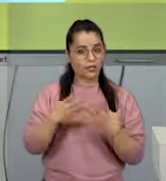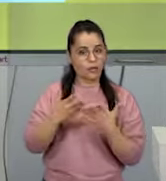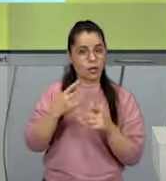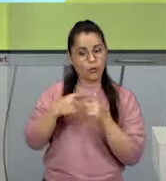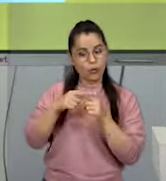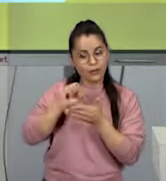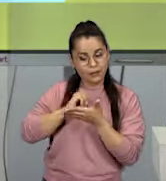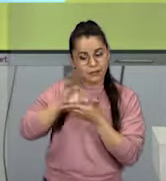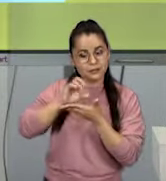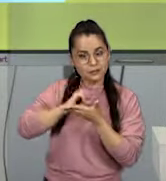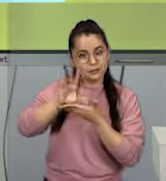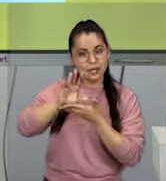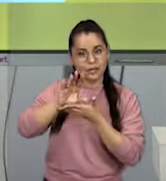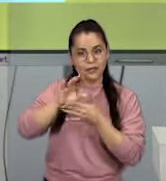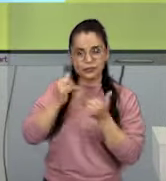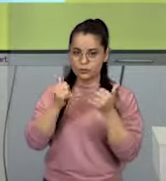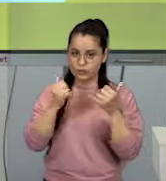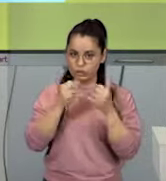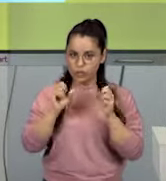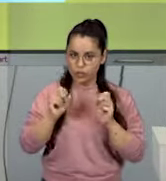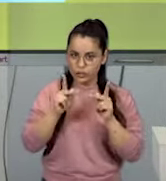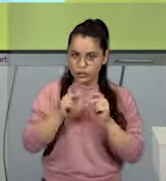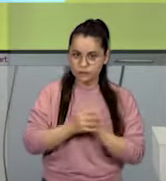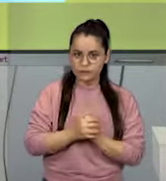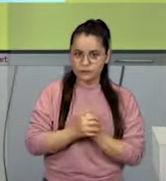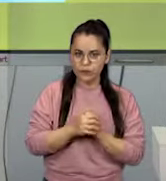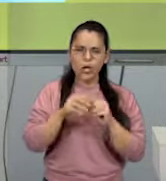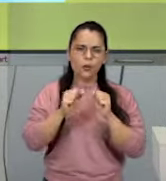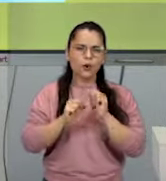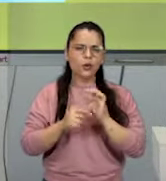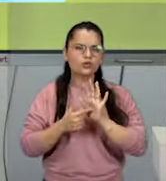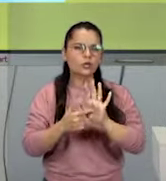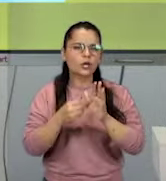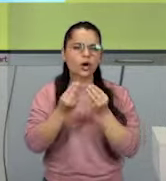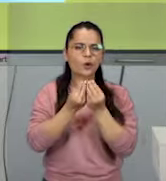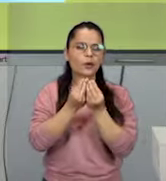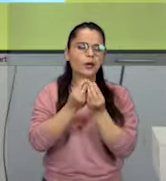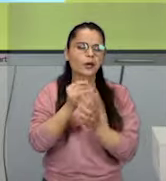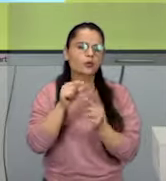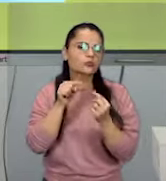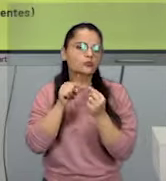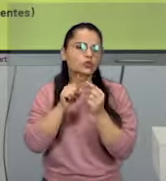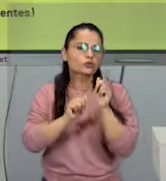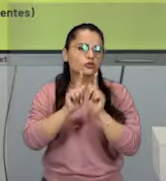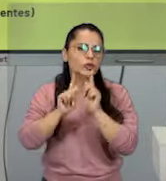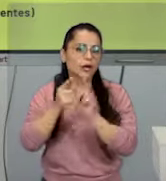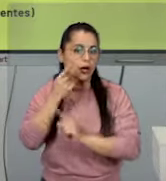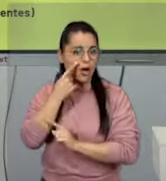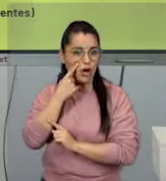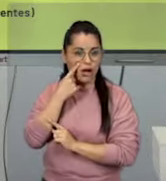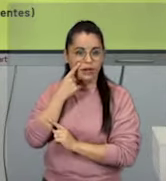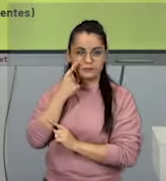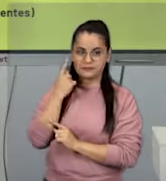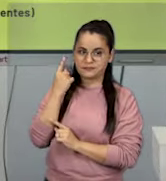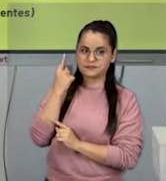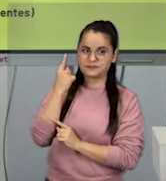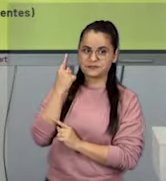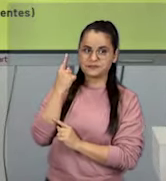vez que a Ingrid está saindo dele e nós podemos representar isso também na forma de gráfico bom